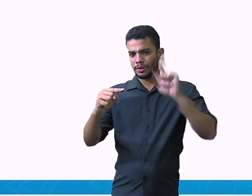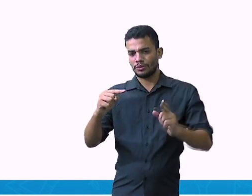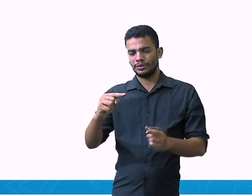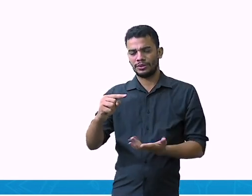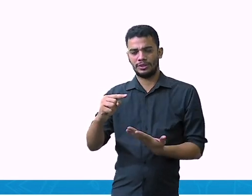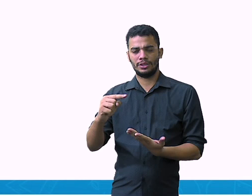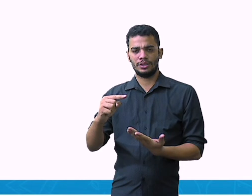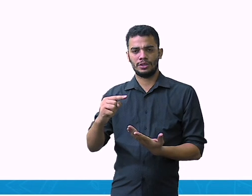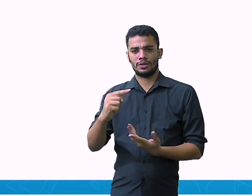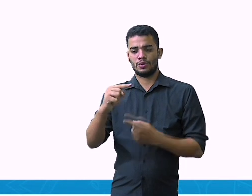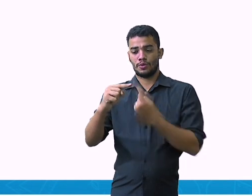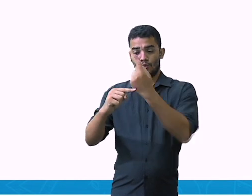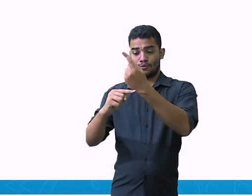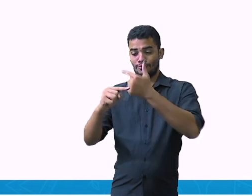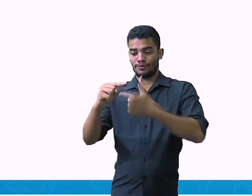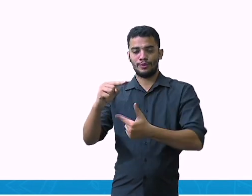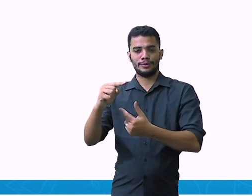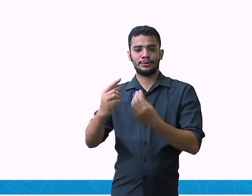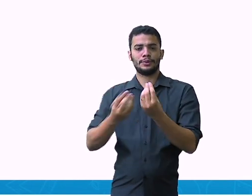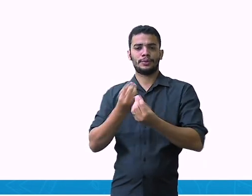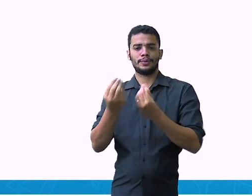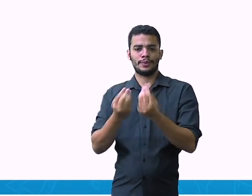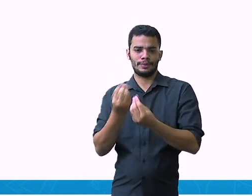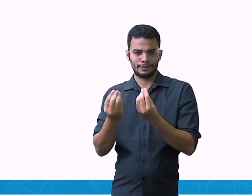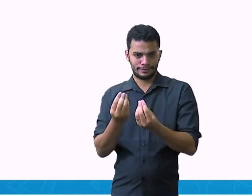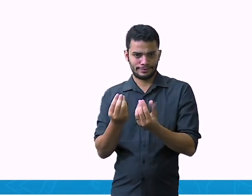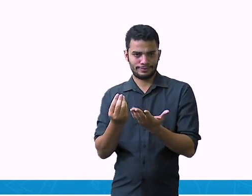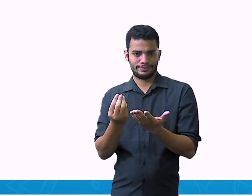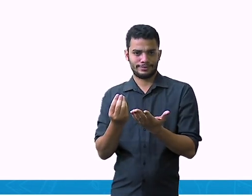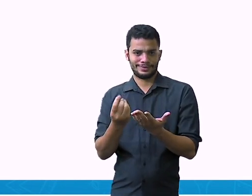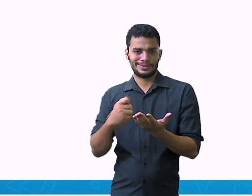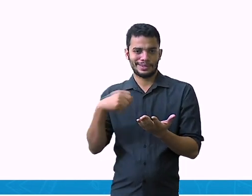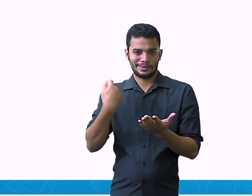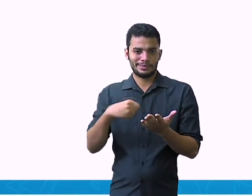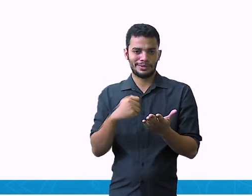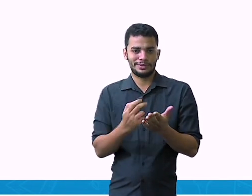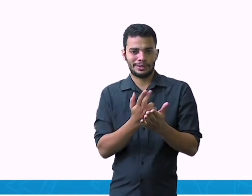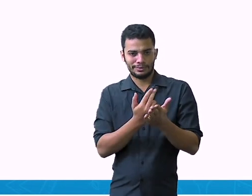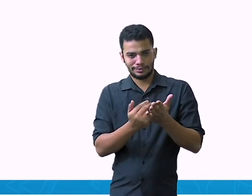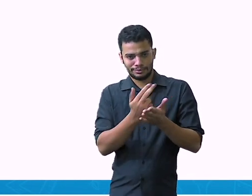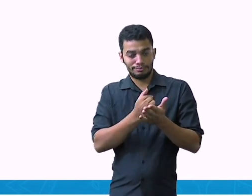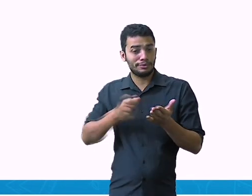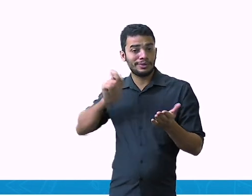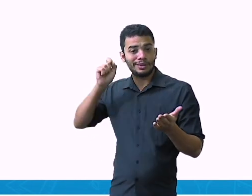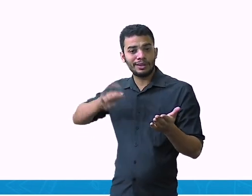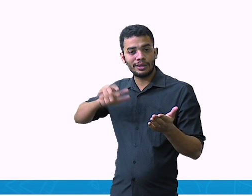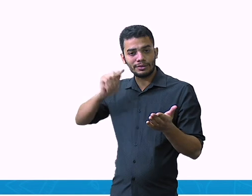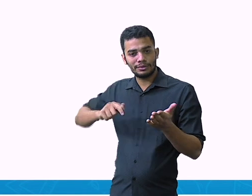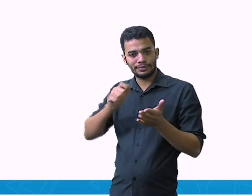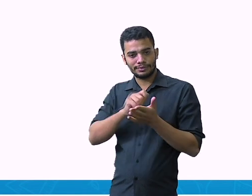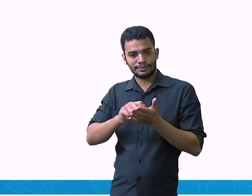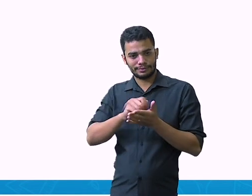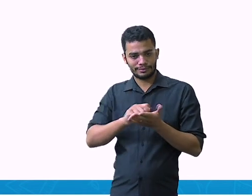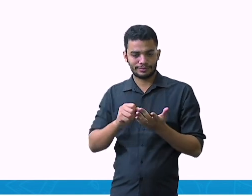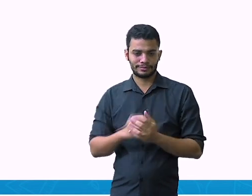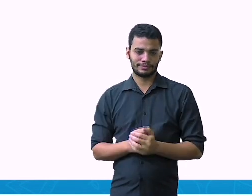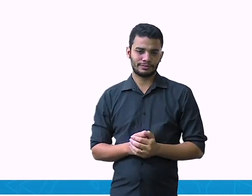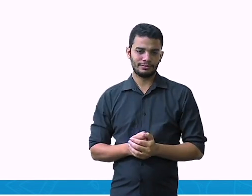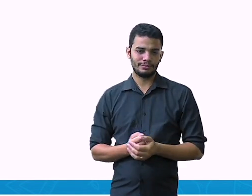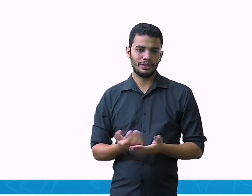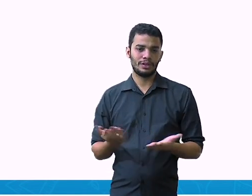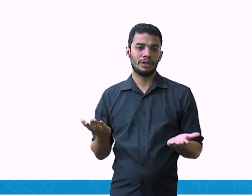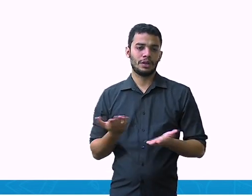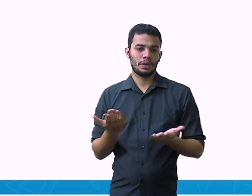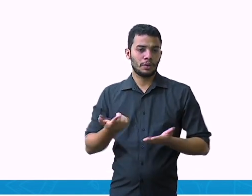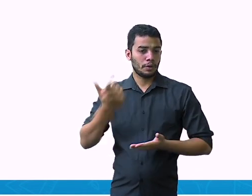Eu precisei de 3 partes para formar 1/2. Quantos 1/8, que está